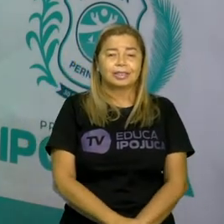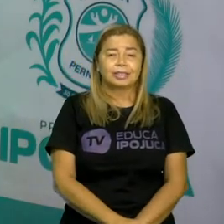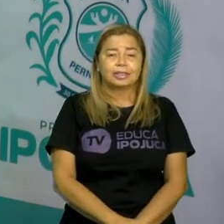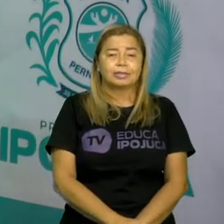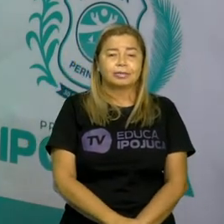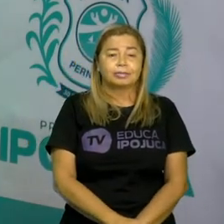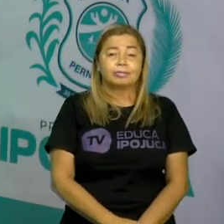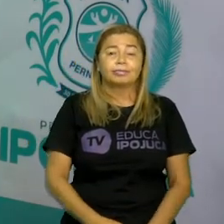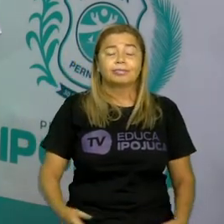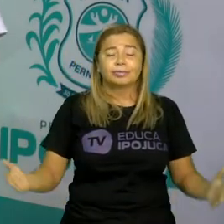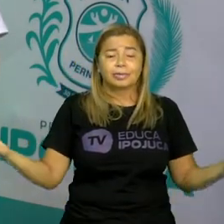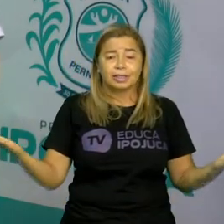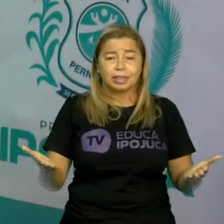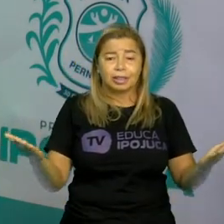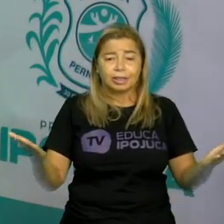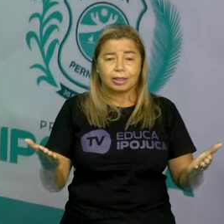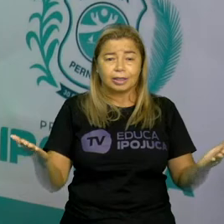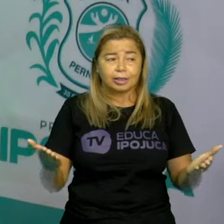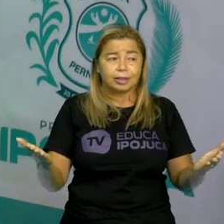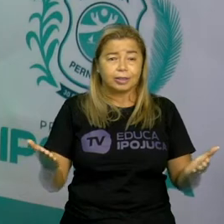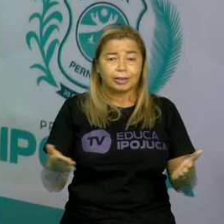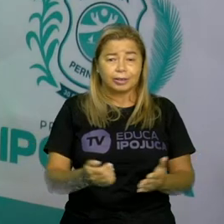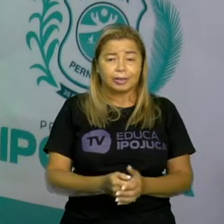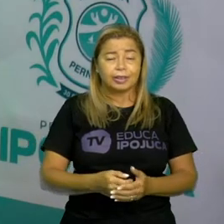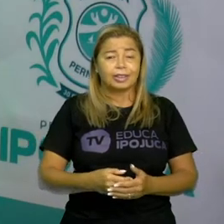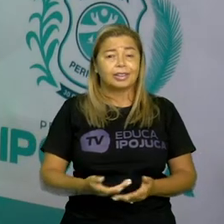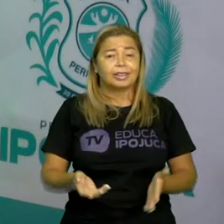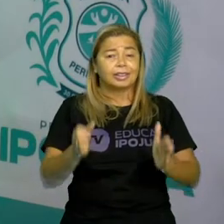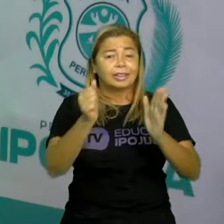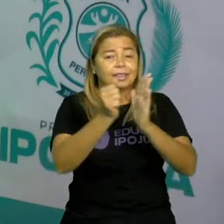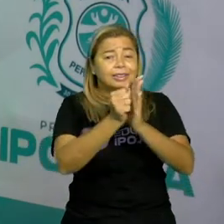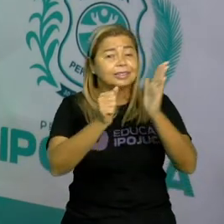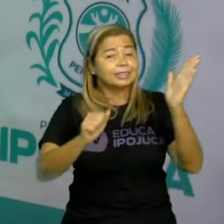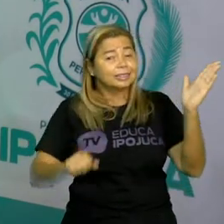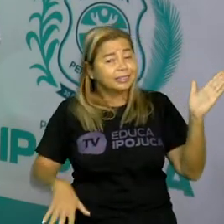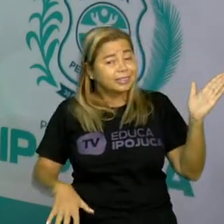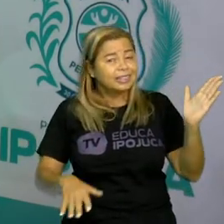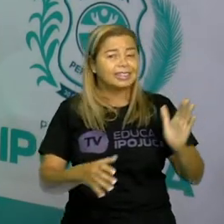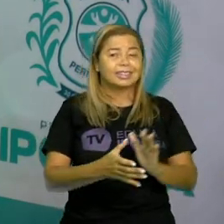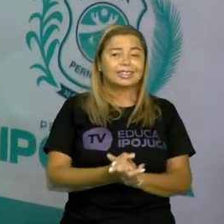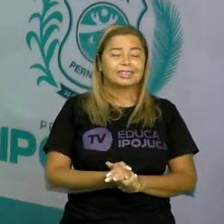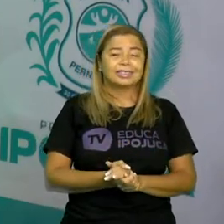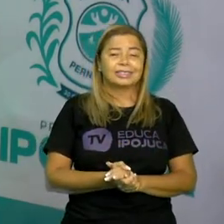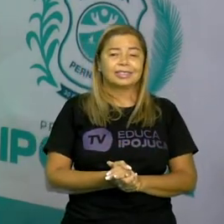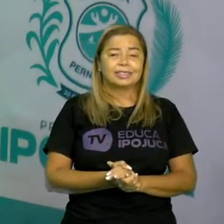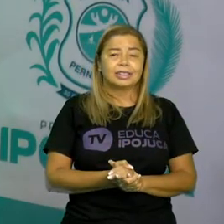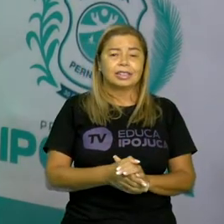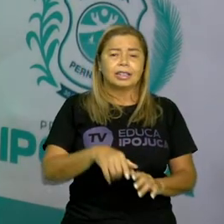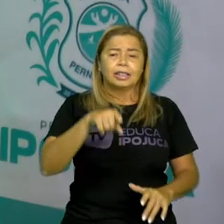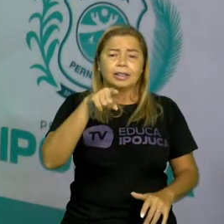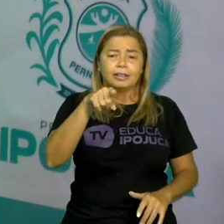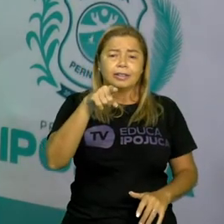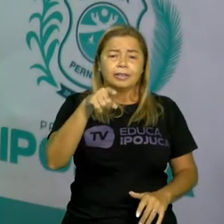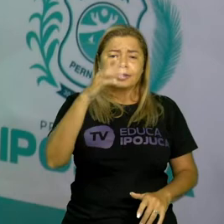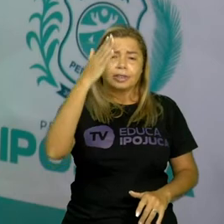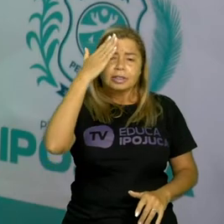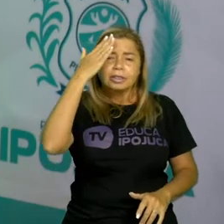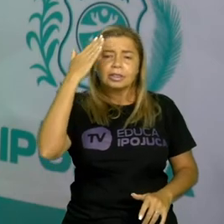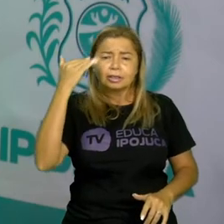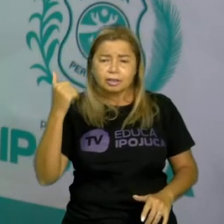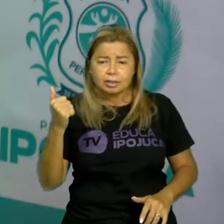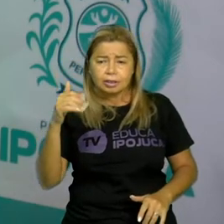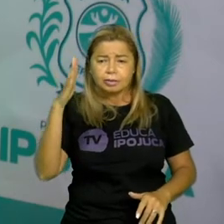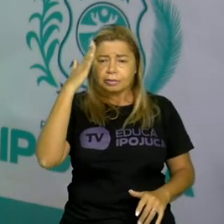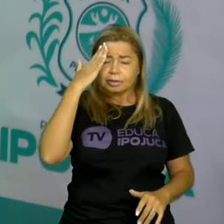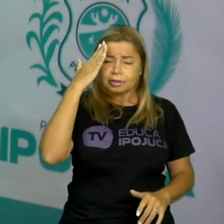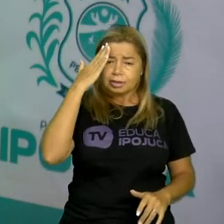E agora nós vamos para a nossa atividade. E eu quero saber se você compreendeu